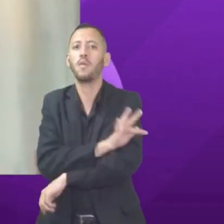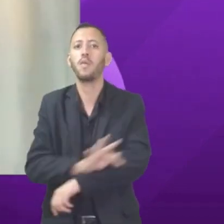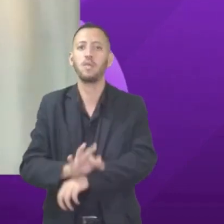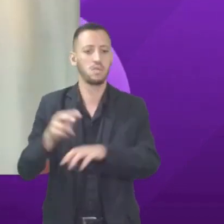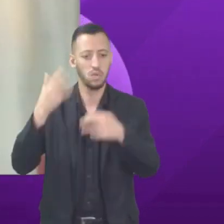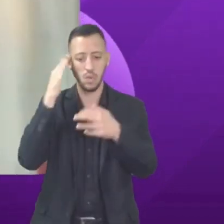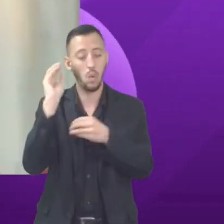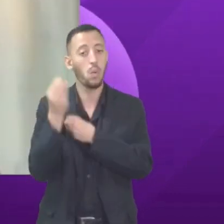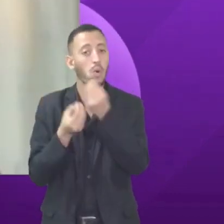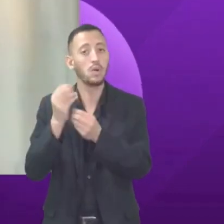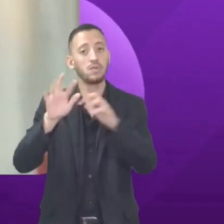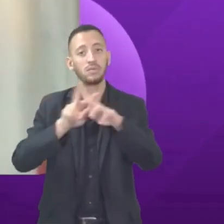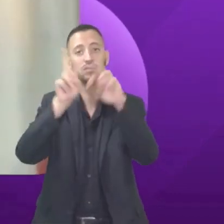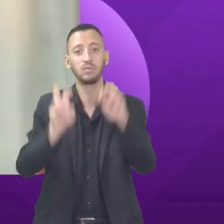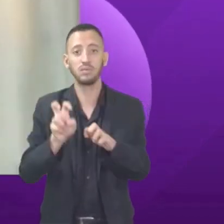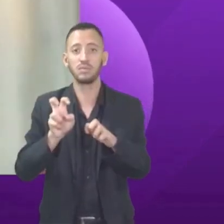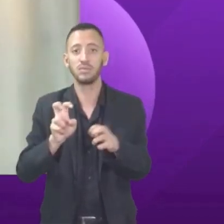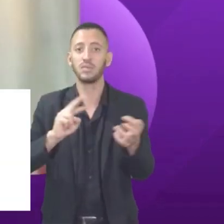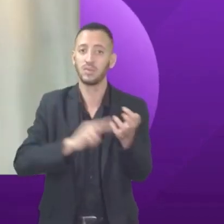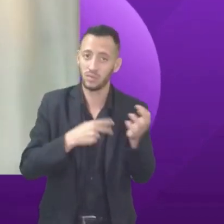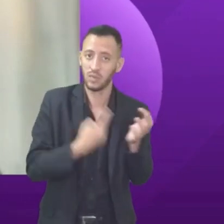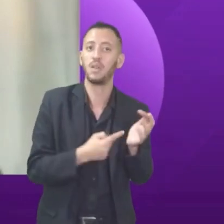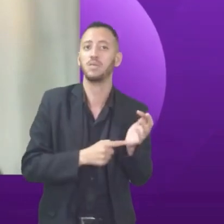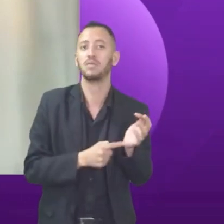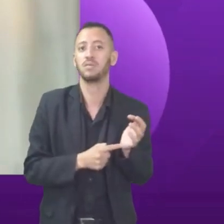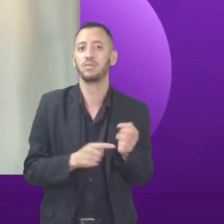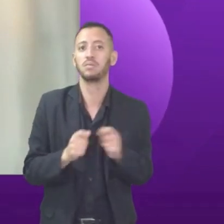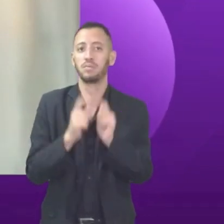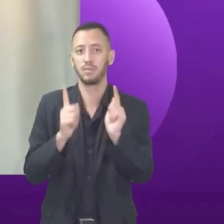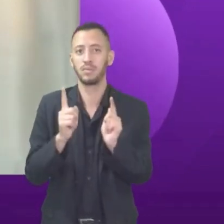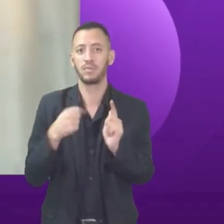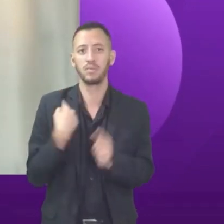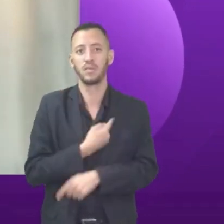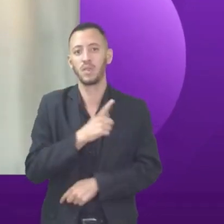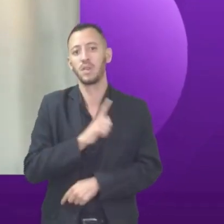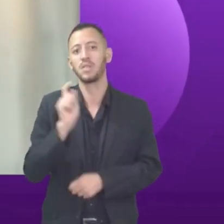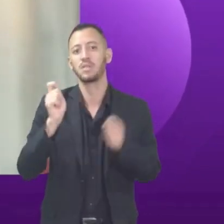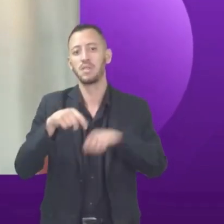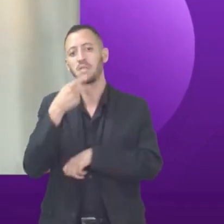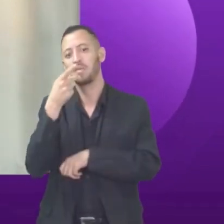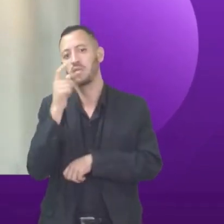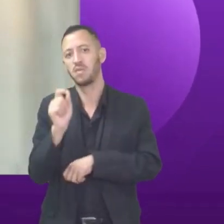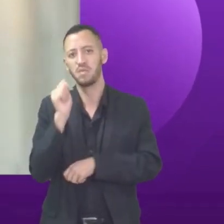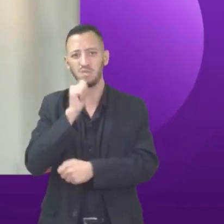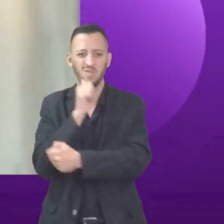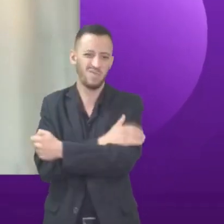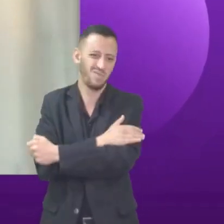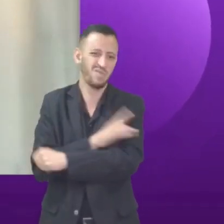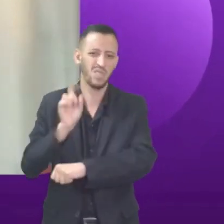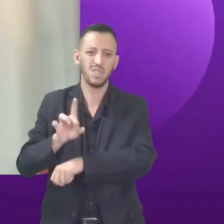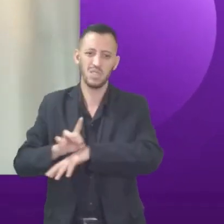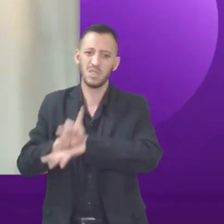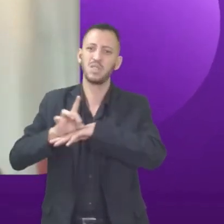termo, tá? Então, está muito aberto ali a interpretações, mas a gente pode meio que dizer que o feminismo digital é uma vertente